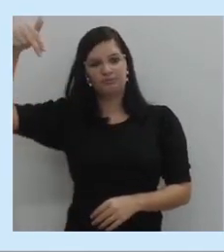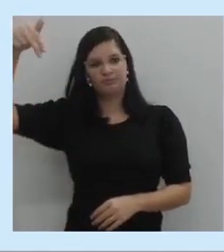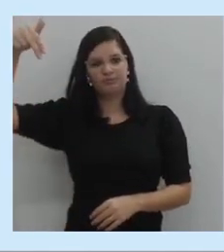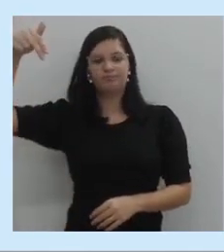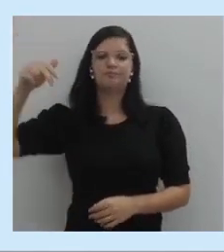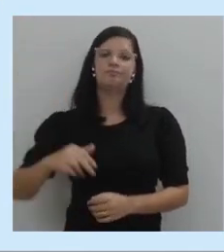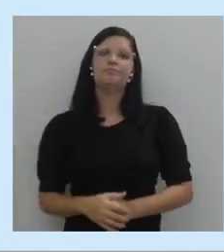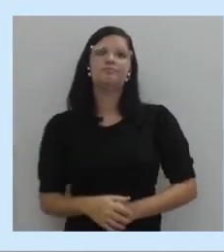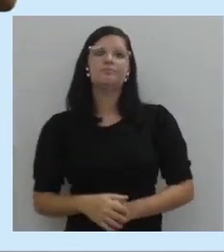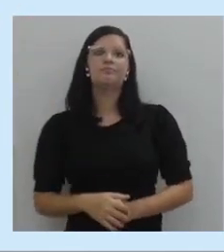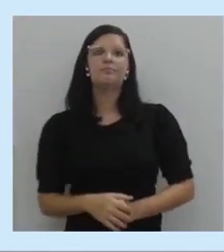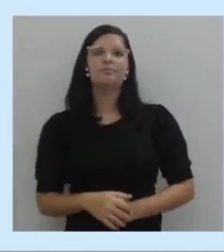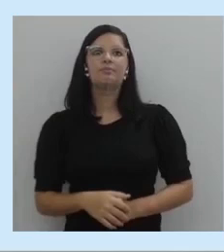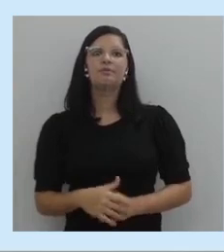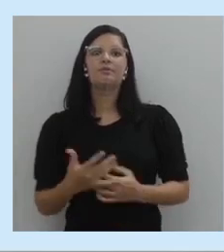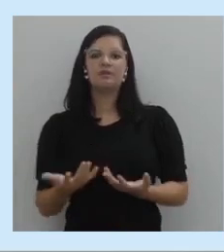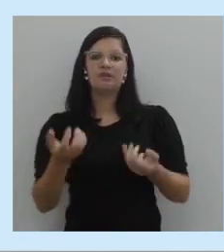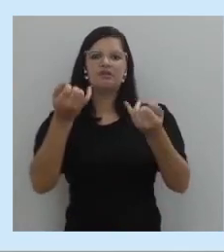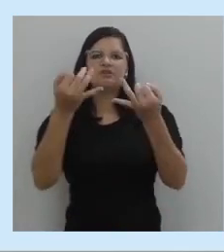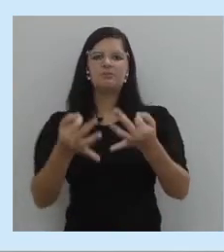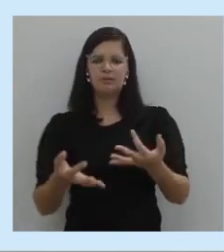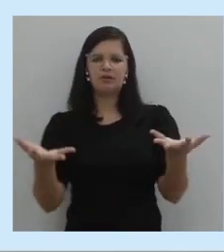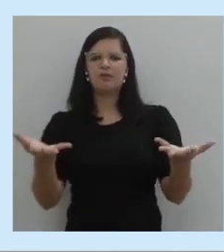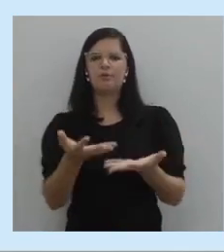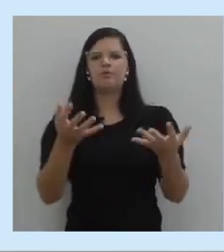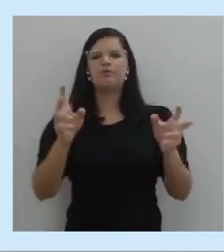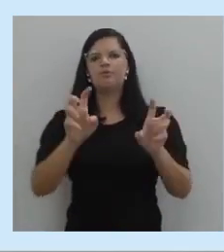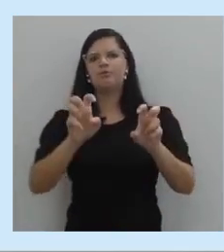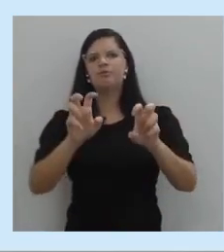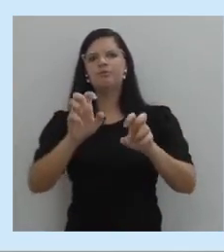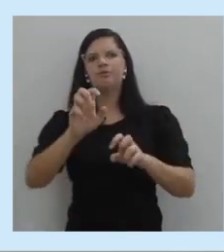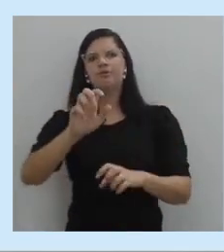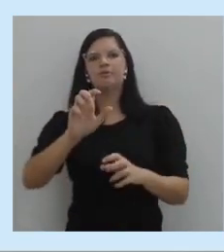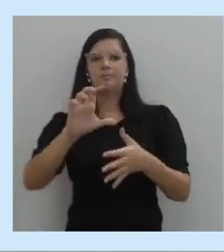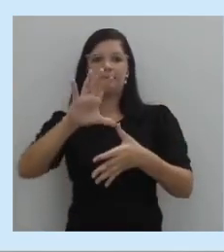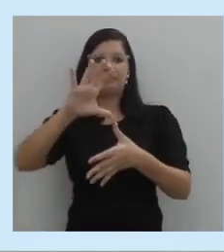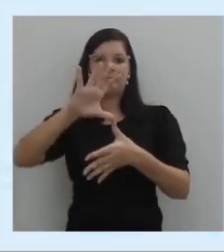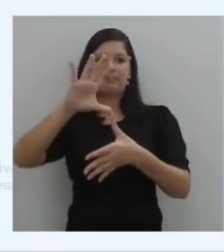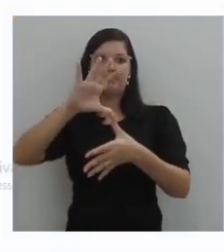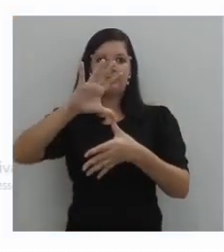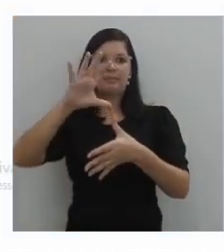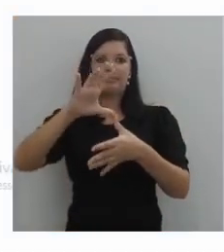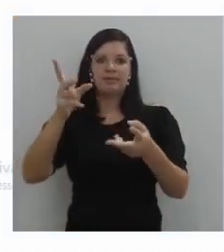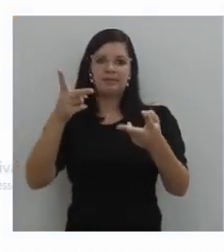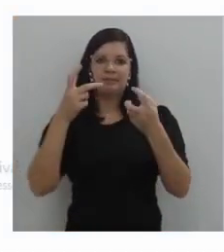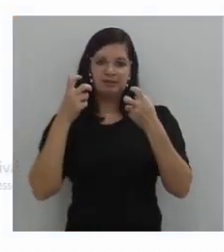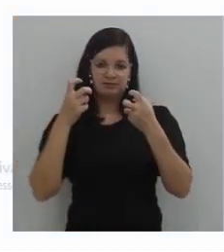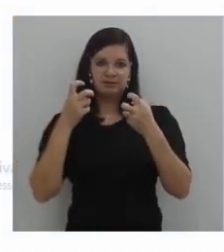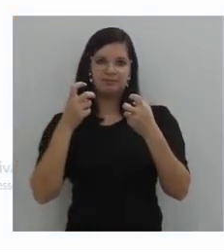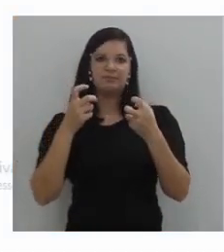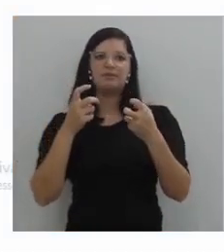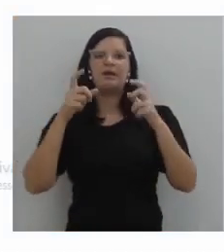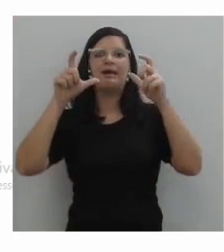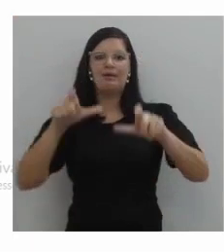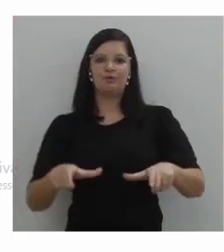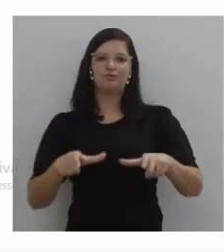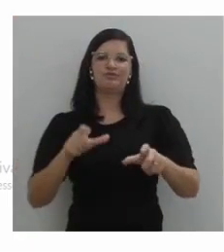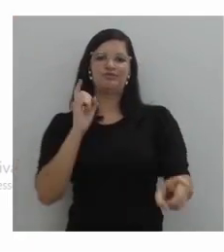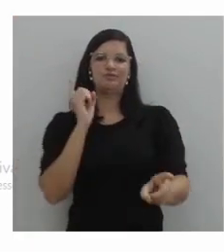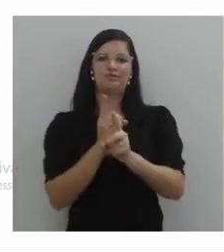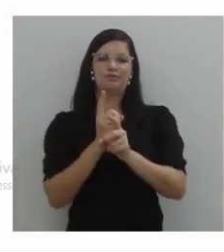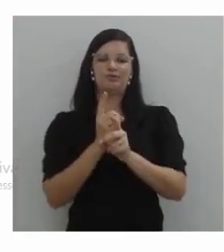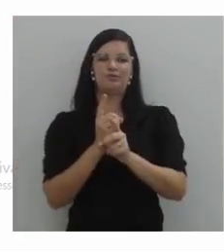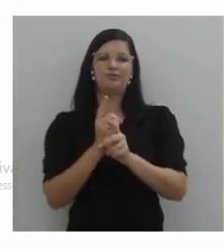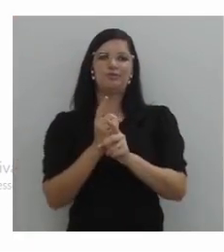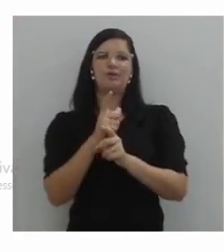país, ok? Vamos falar um pouquinho sobre o altar do chão aí. Aí o mapa vocês conseguem observar onde está